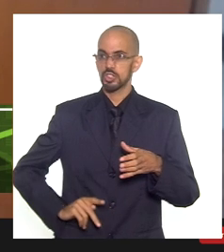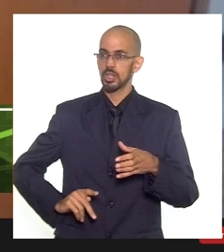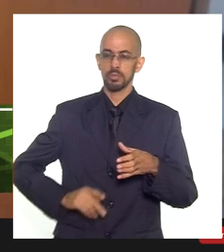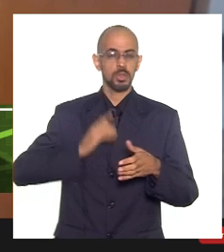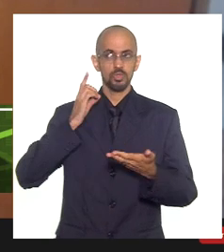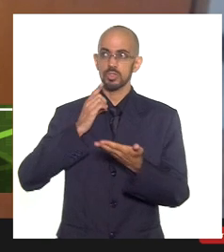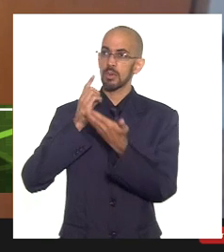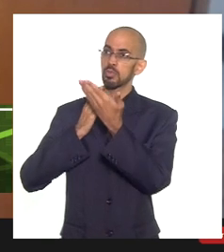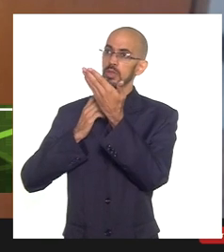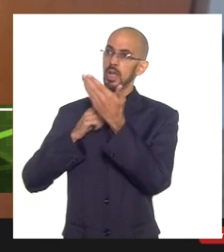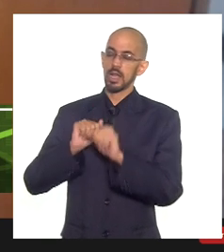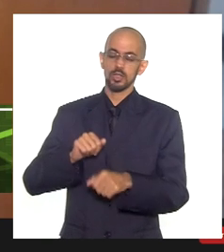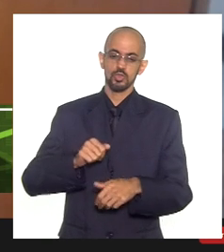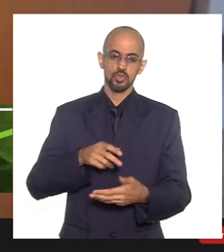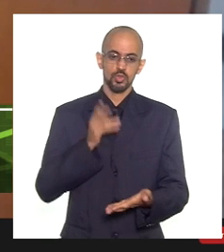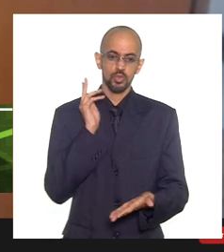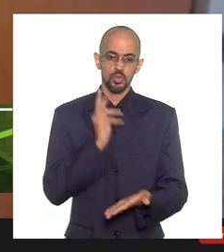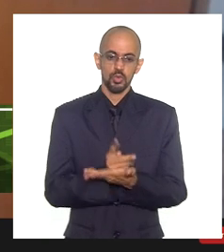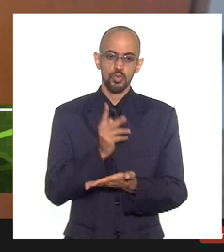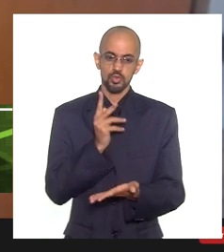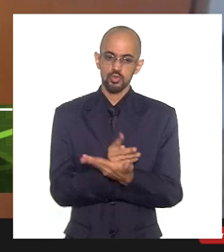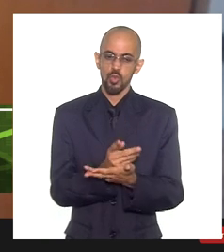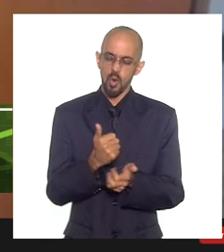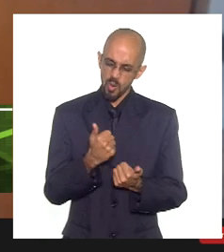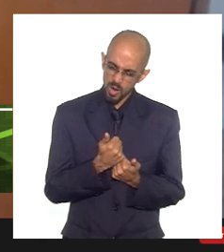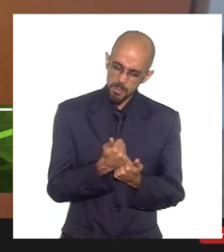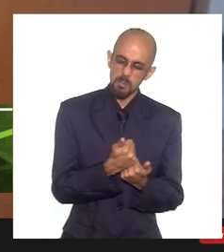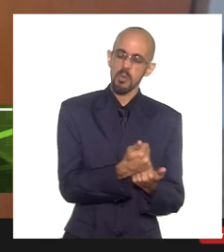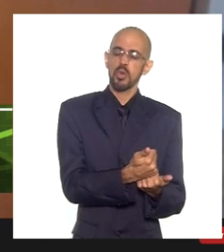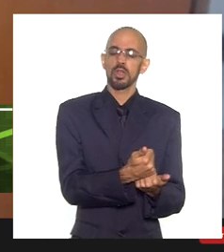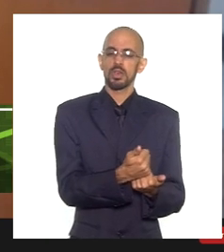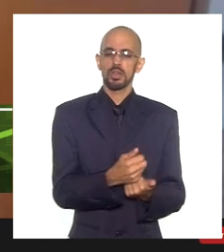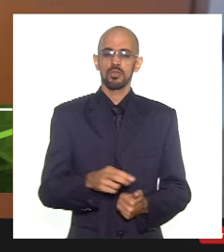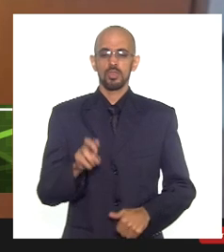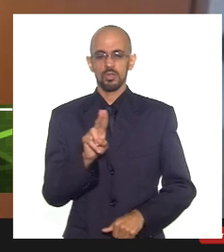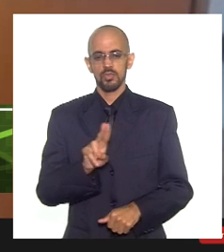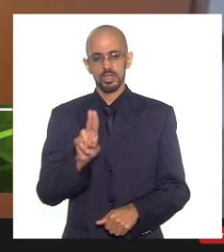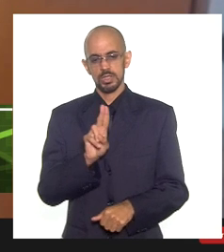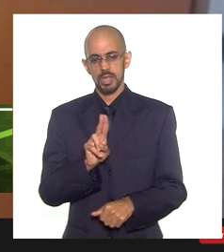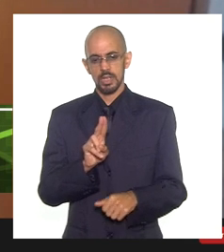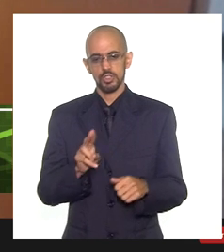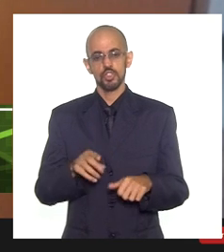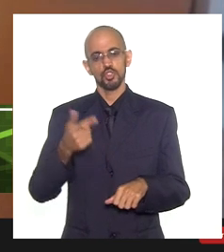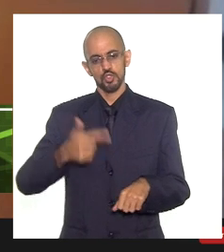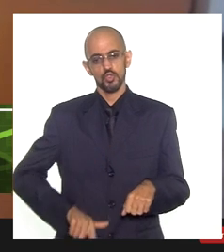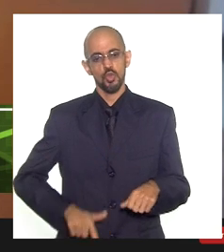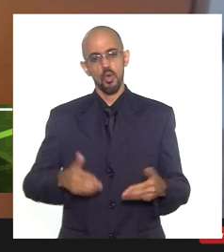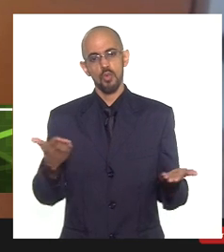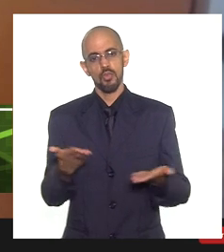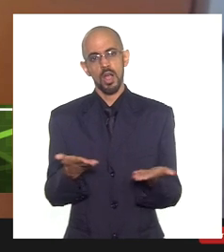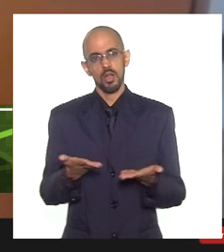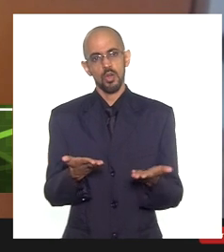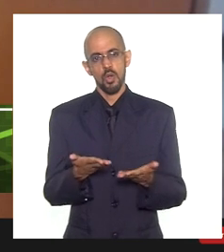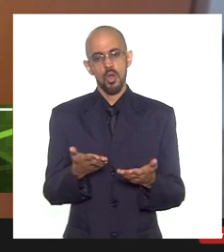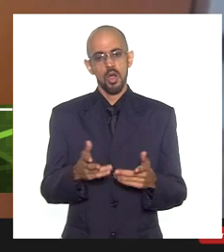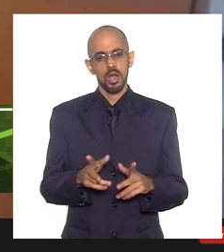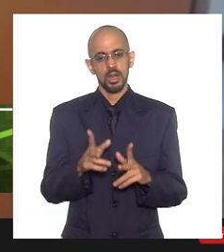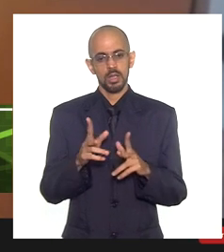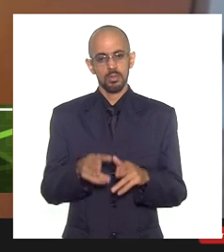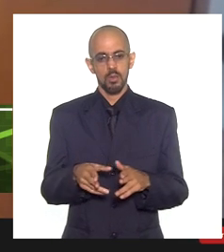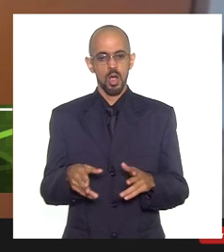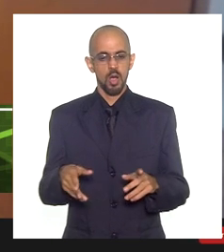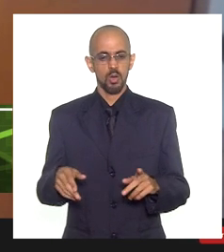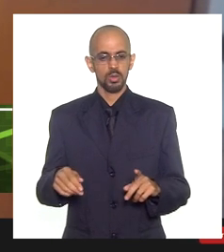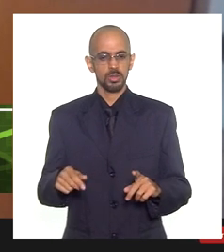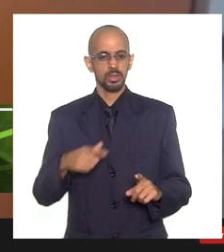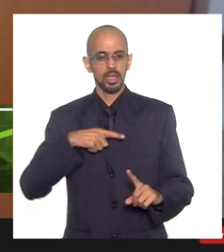firmemente apoiando a nossa universidade mais uma vez agora com essa estapafúrdia